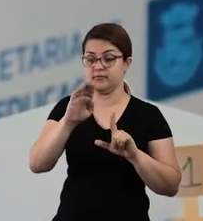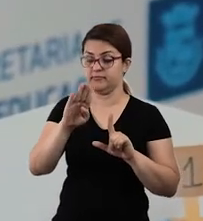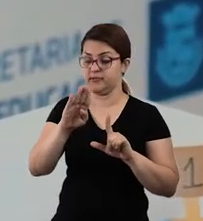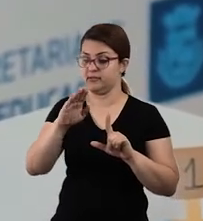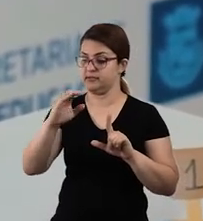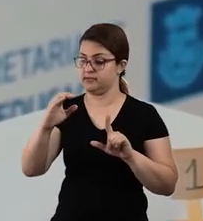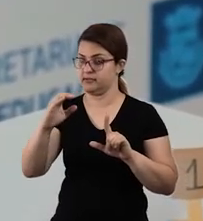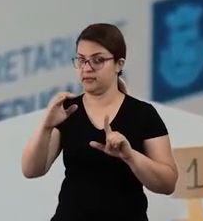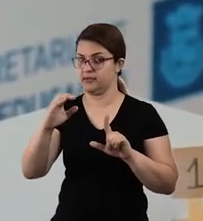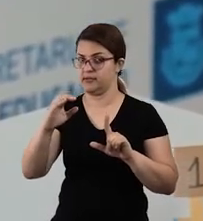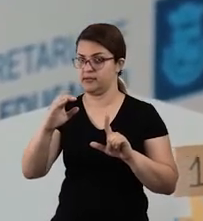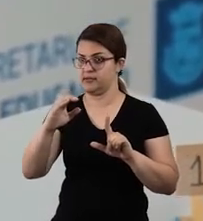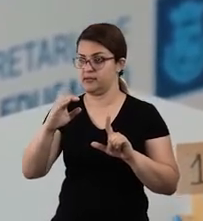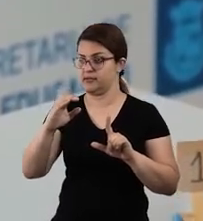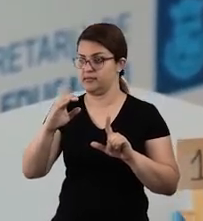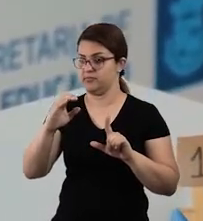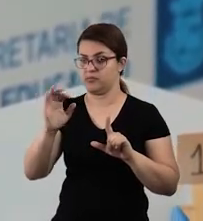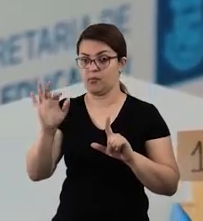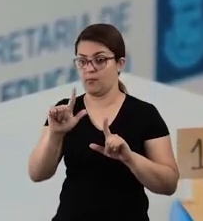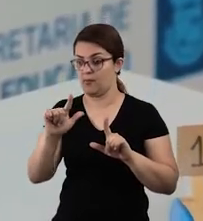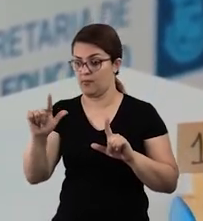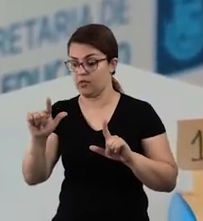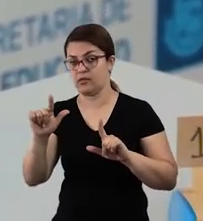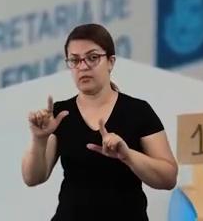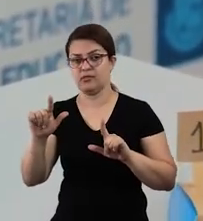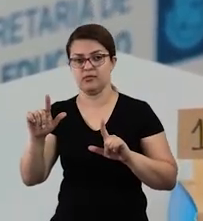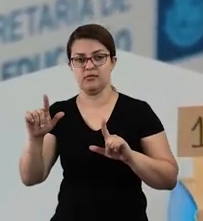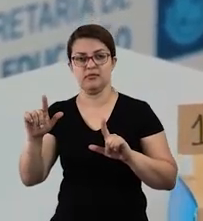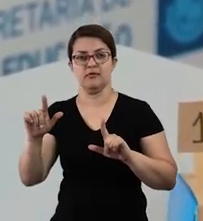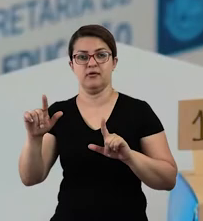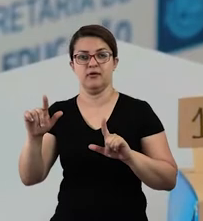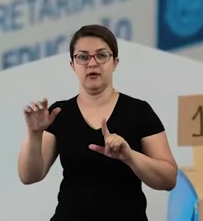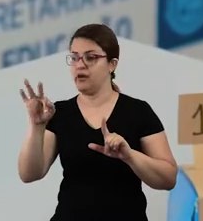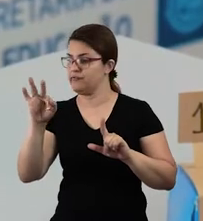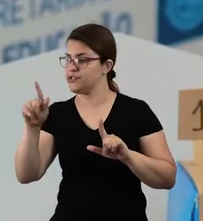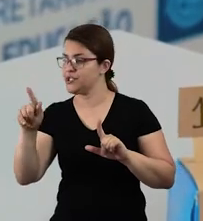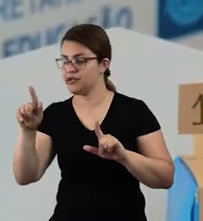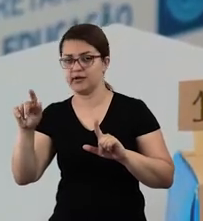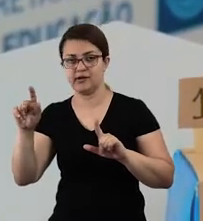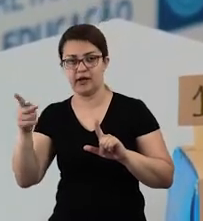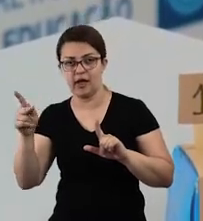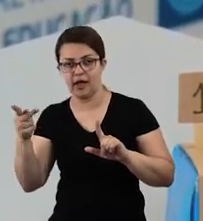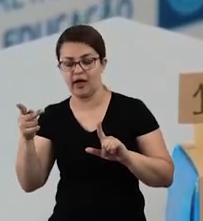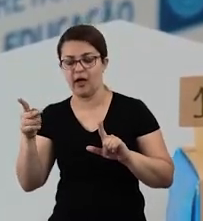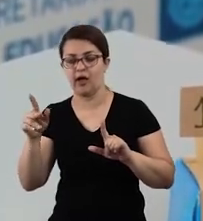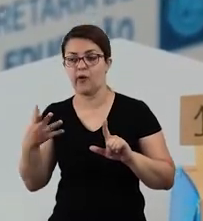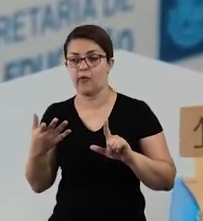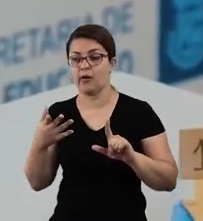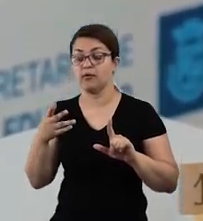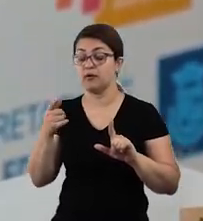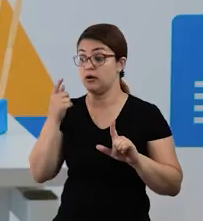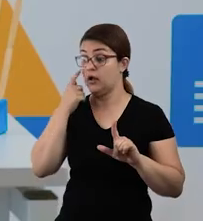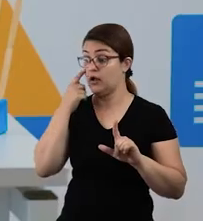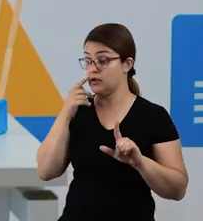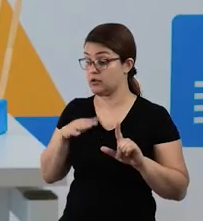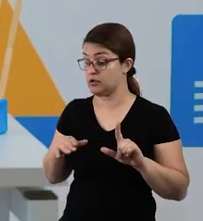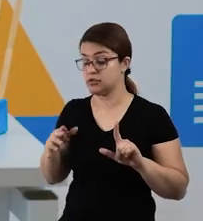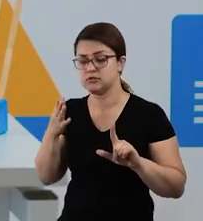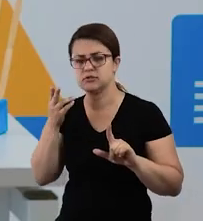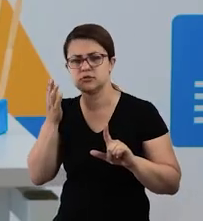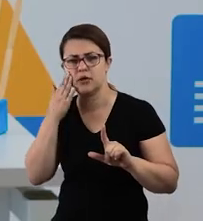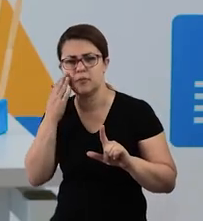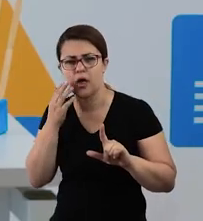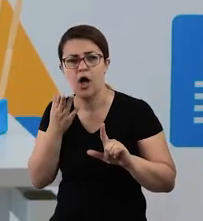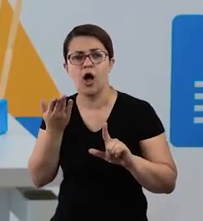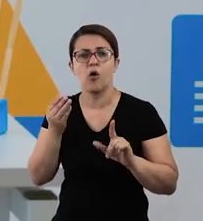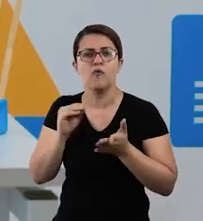Pula D, E e vê se a criança consegue identificar qual é a letrinha na sequência. Isso pode ser, vocês vão fazer no